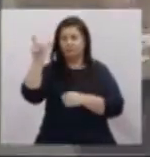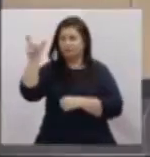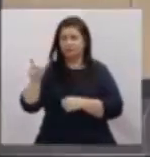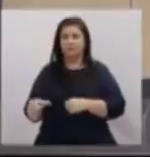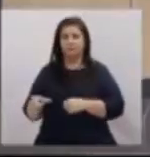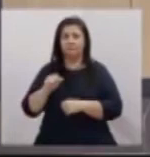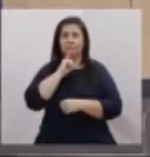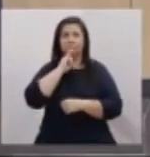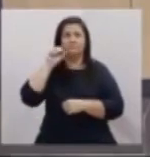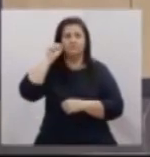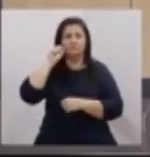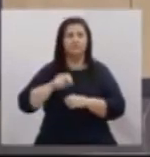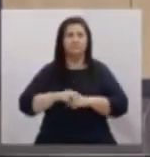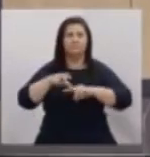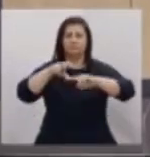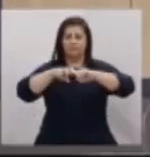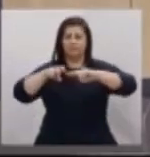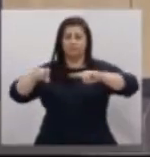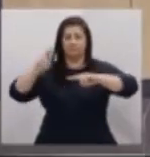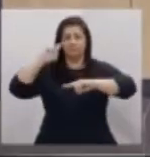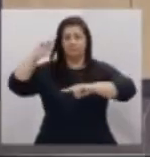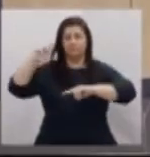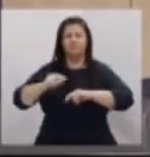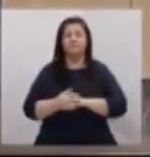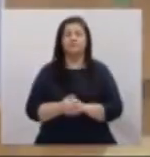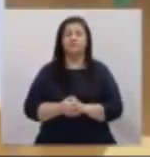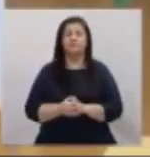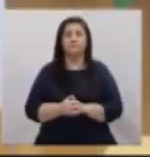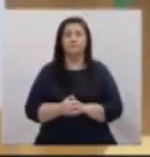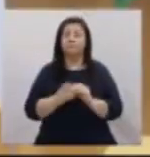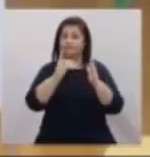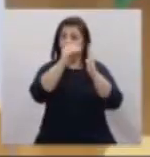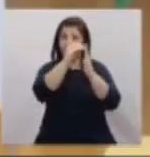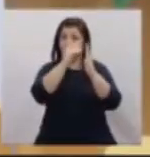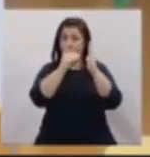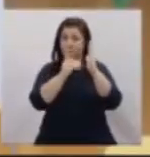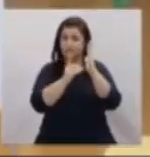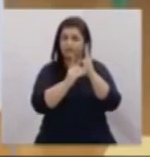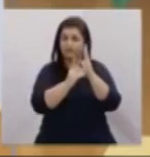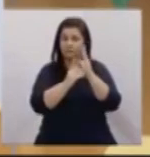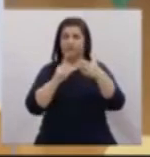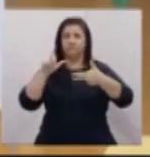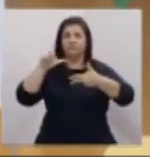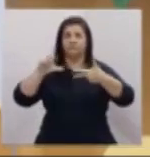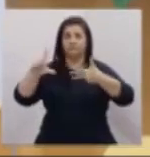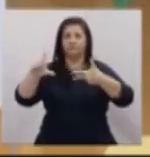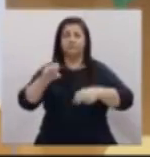compõe a mesa diretora dos trabalhos. Sobre o decreto, ele é legislativo, número